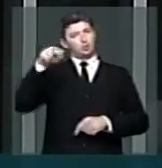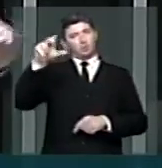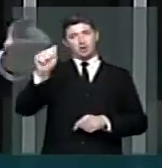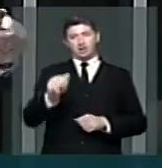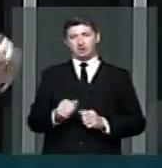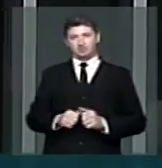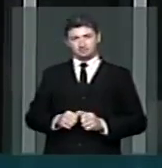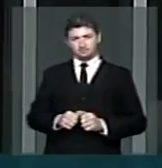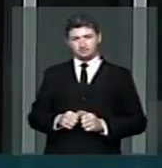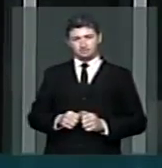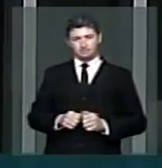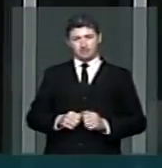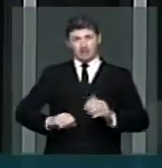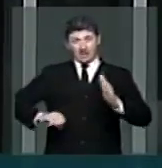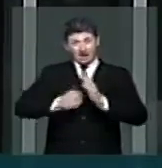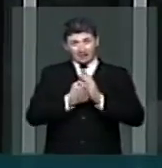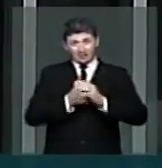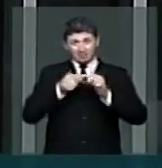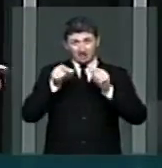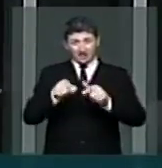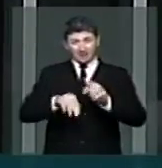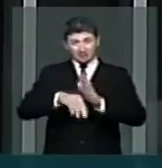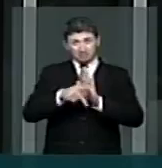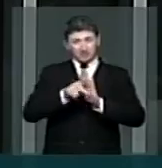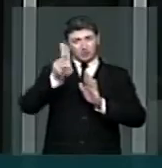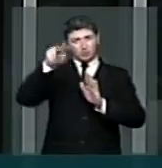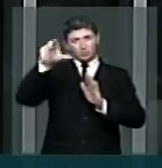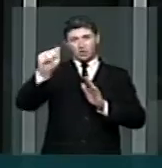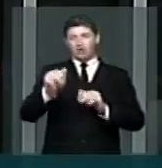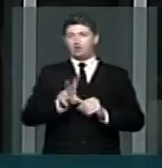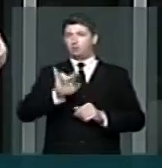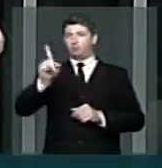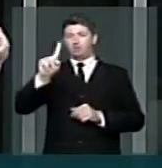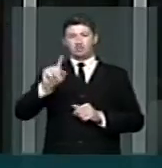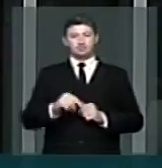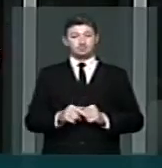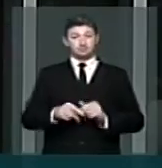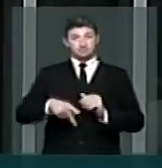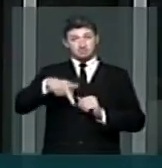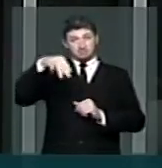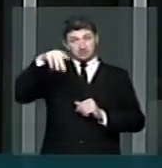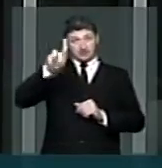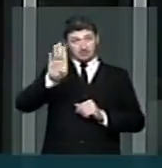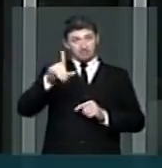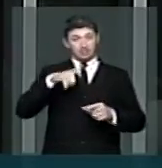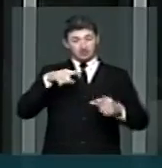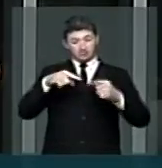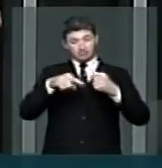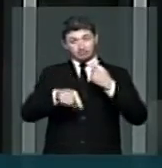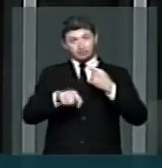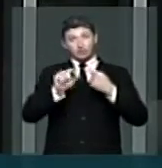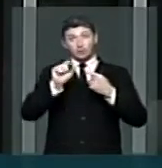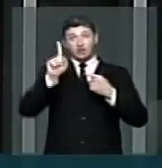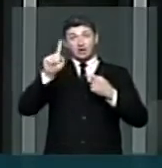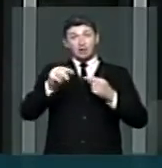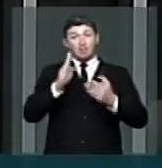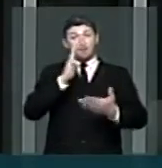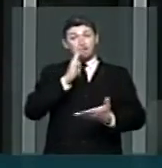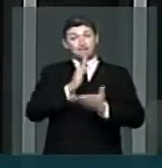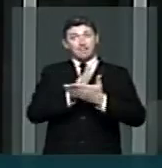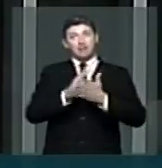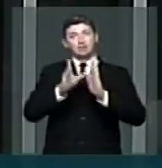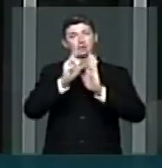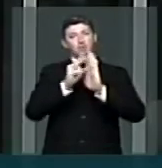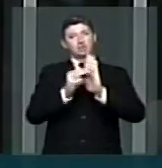PMDB jamais obstruiu a medida provisória e não obstruirá. O que o PMDB tem divergência é sobre parte do